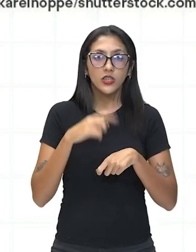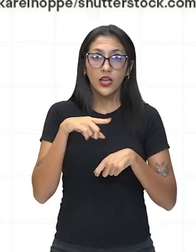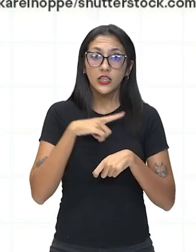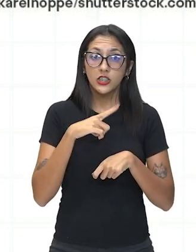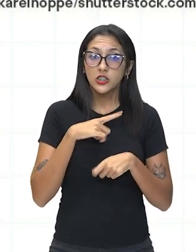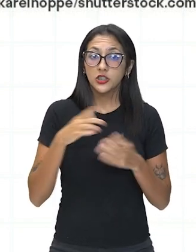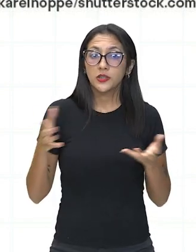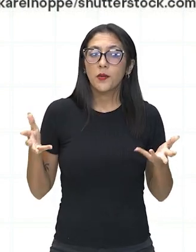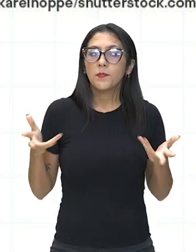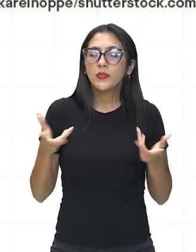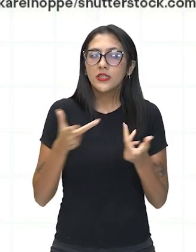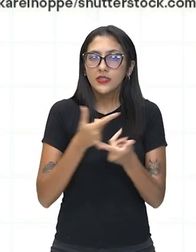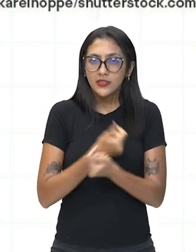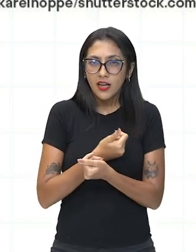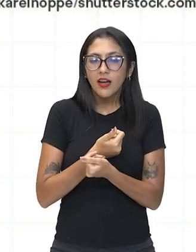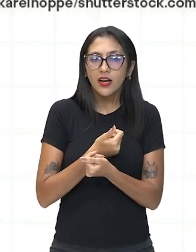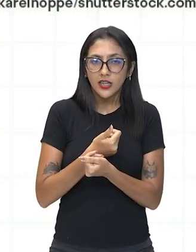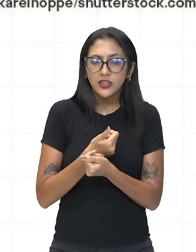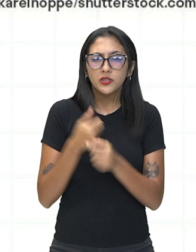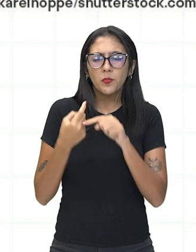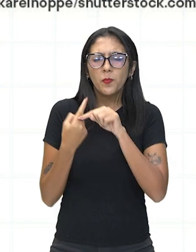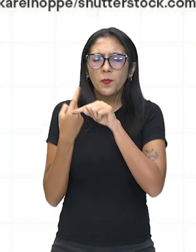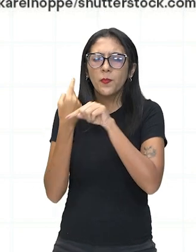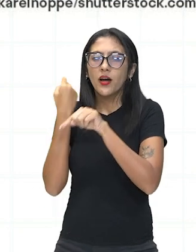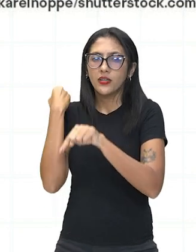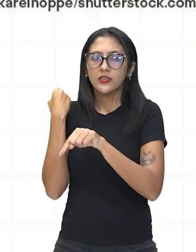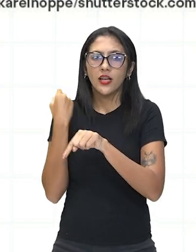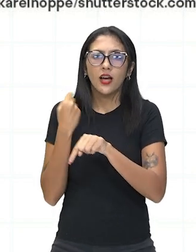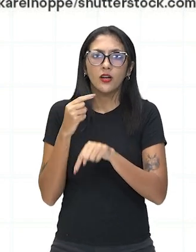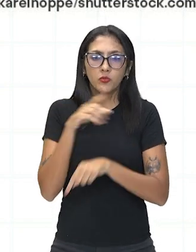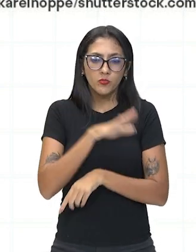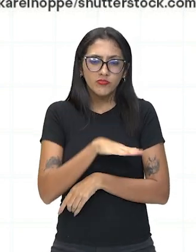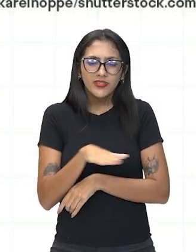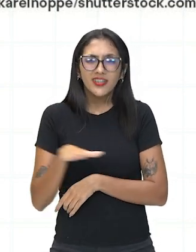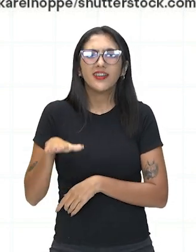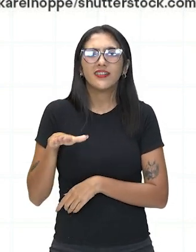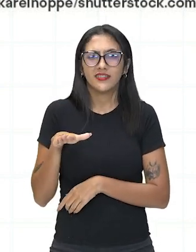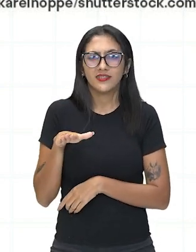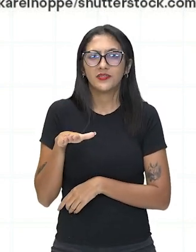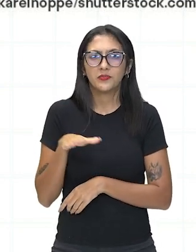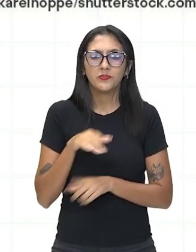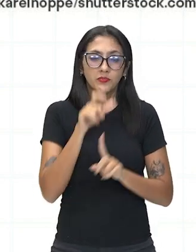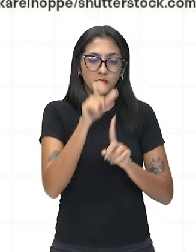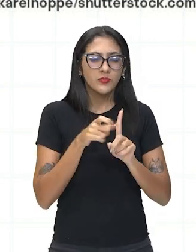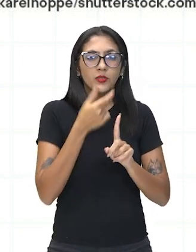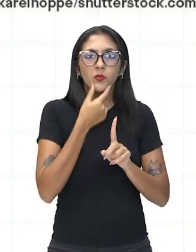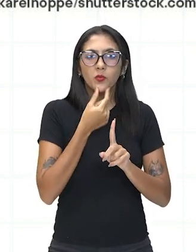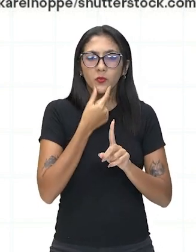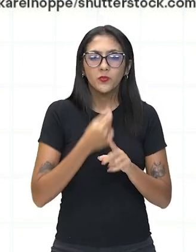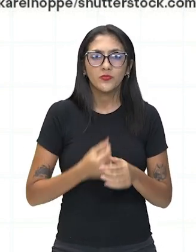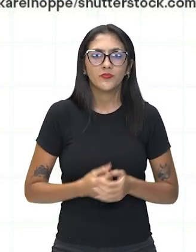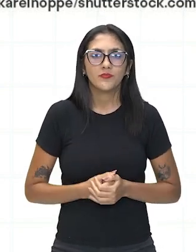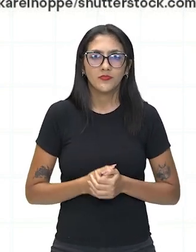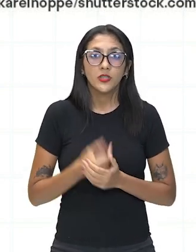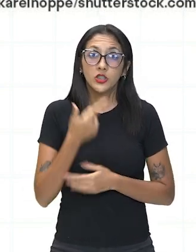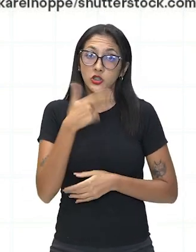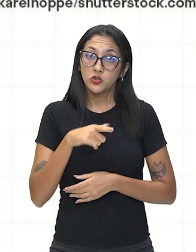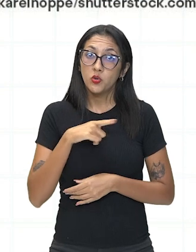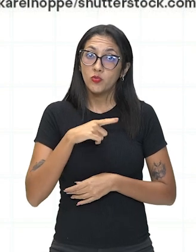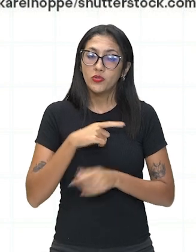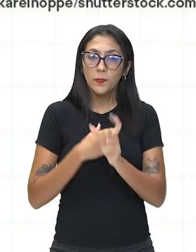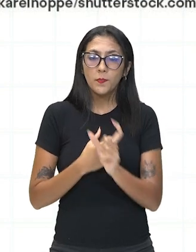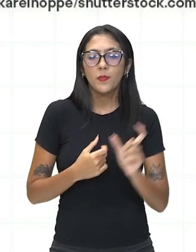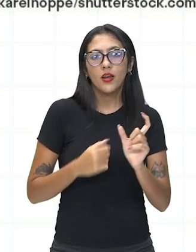was, olha o verbo to be de novo, né? Quando ele era younger, mais jovem. Então, aqui nesse caso, novamente, é o